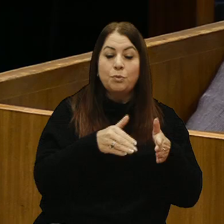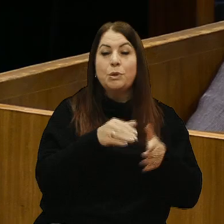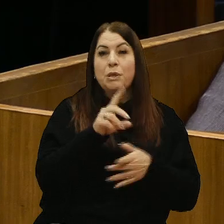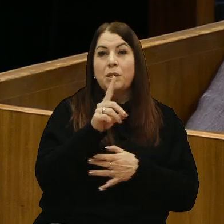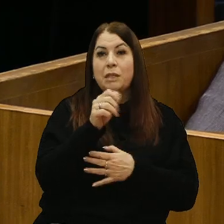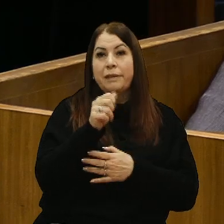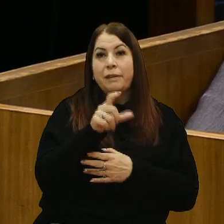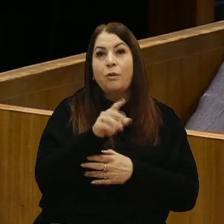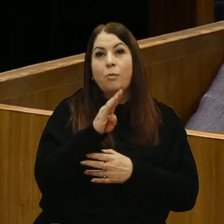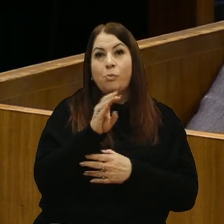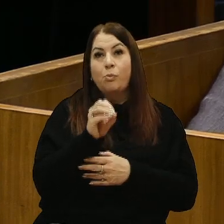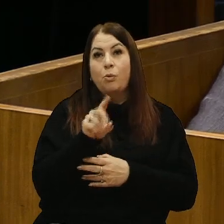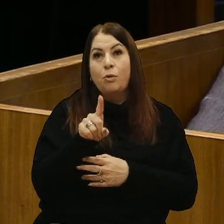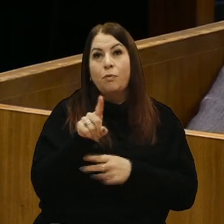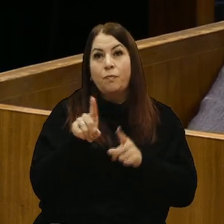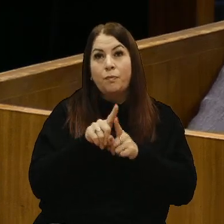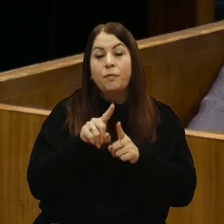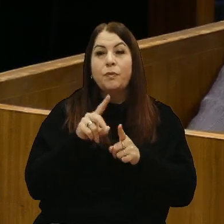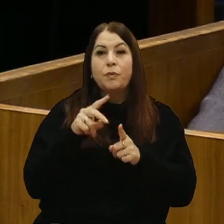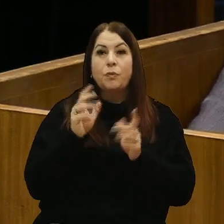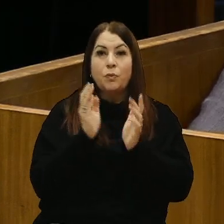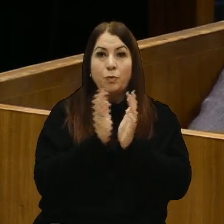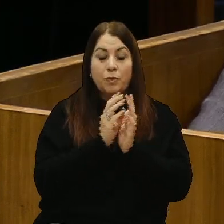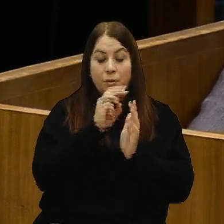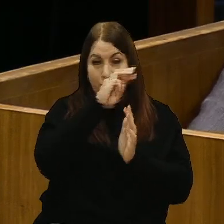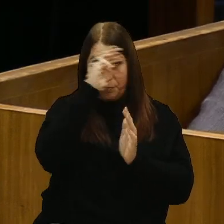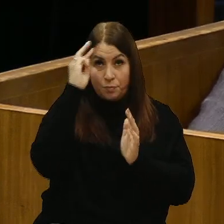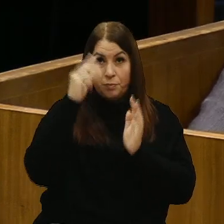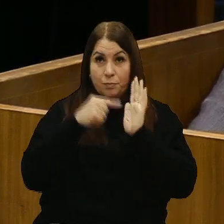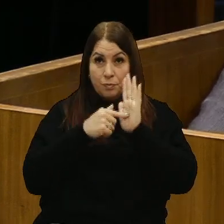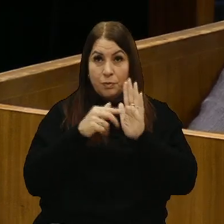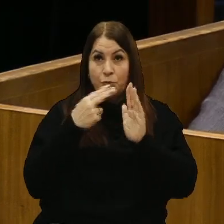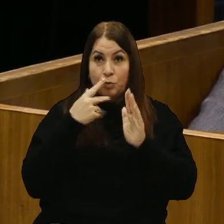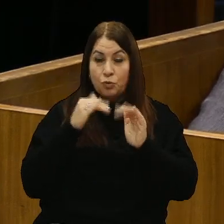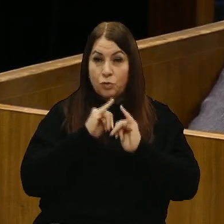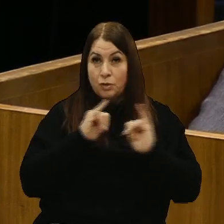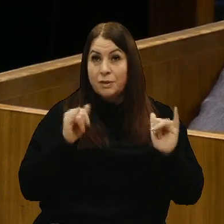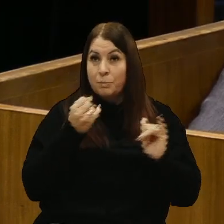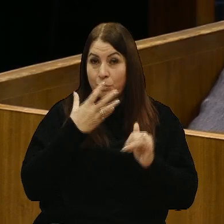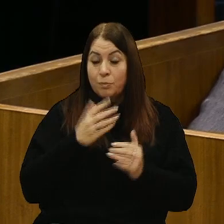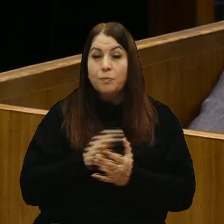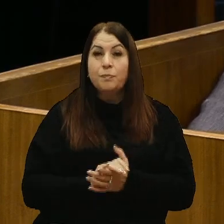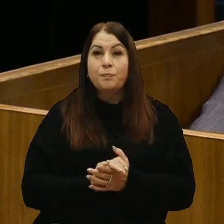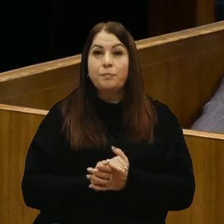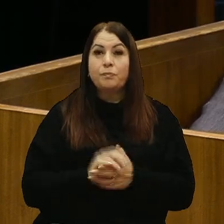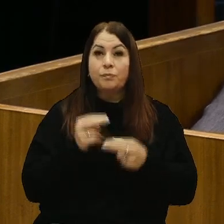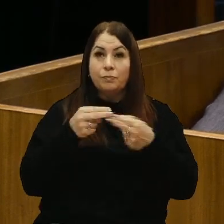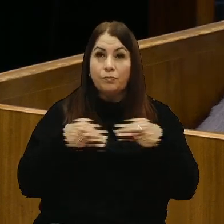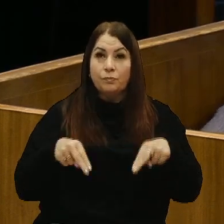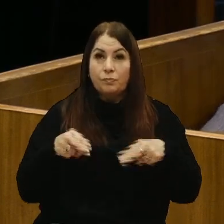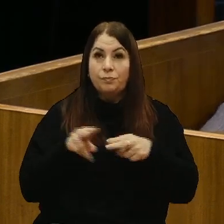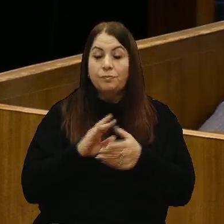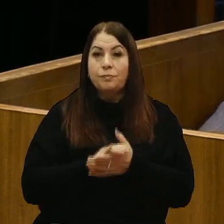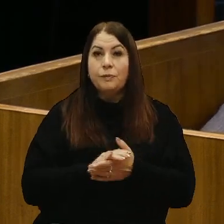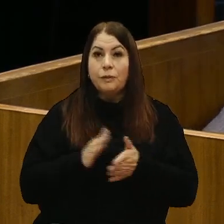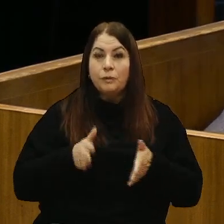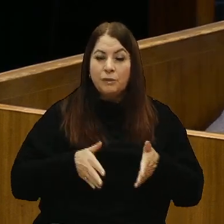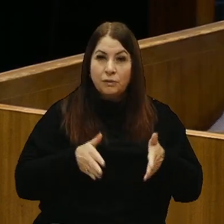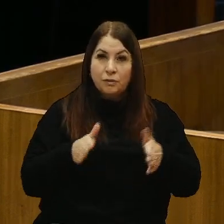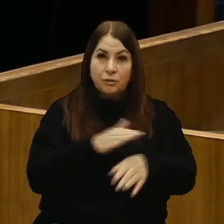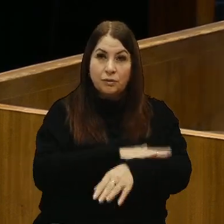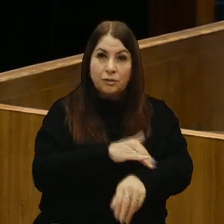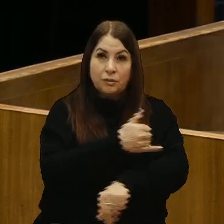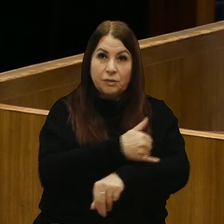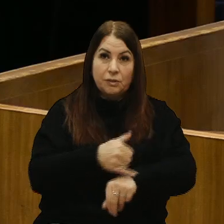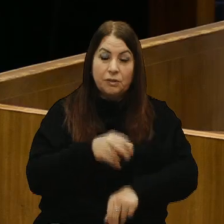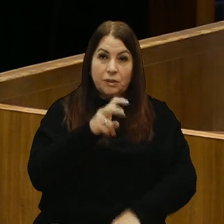o nobre colega Juliano trouxe notícias boas. Inauguração de um pedaço de asfalto lá em torno